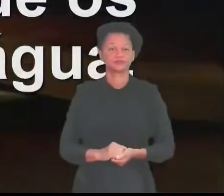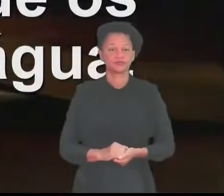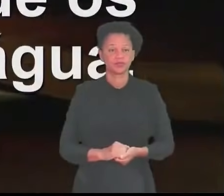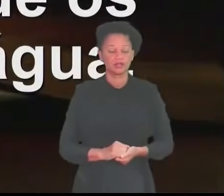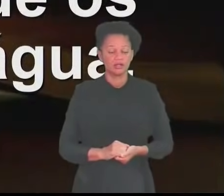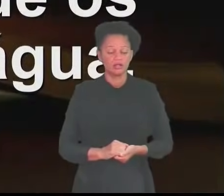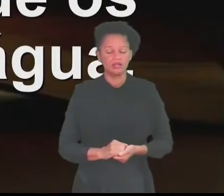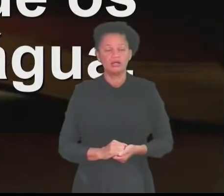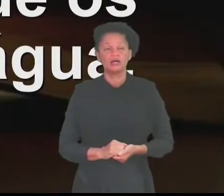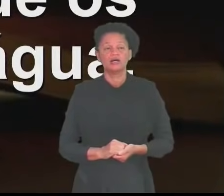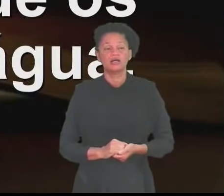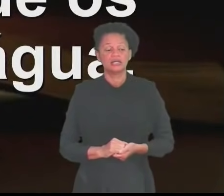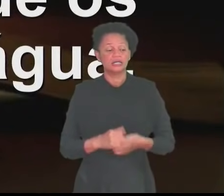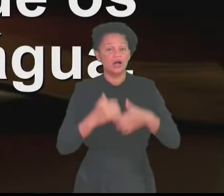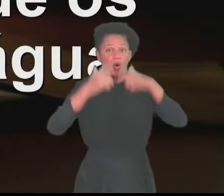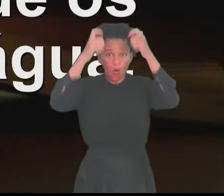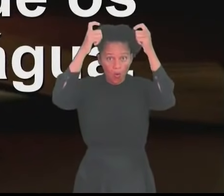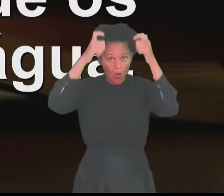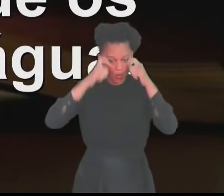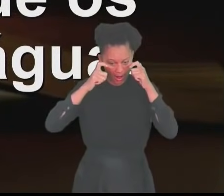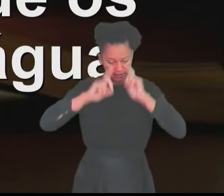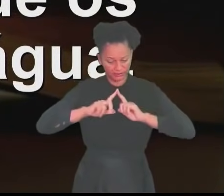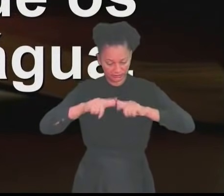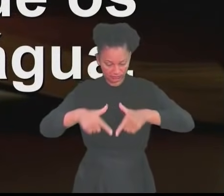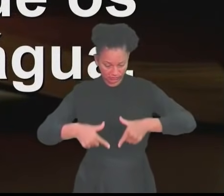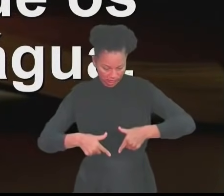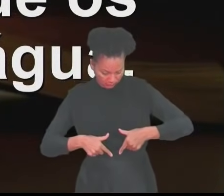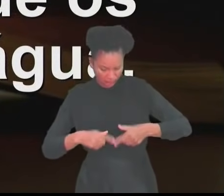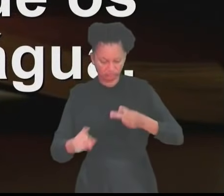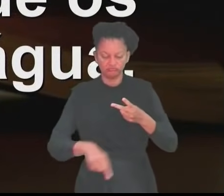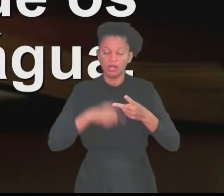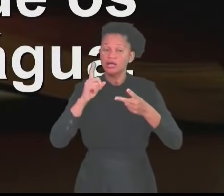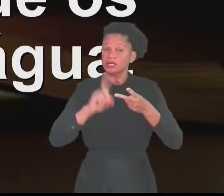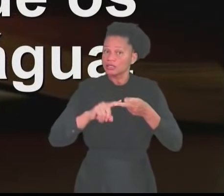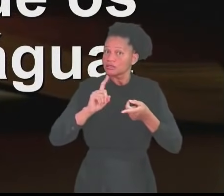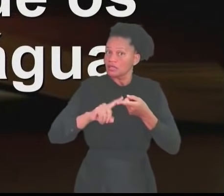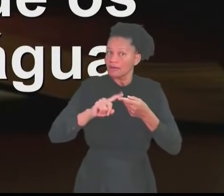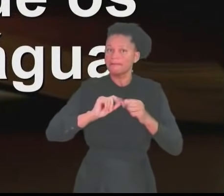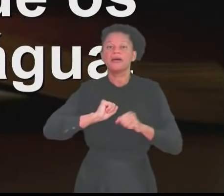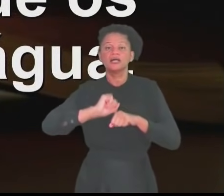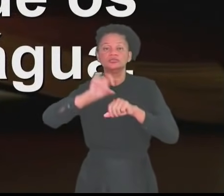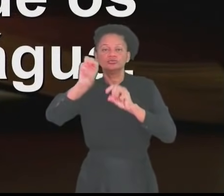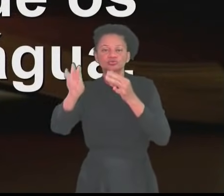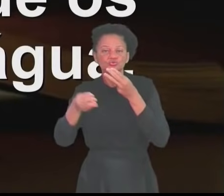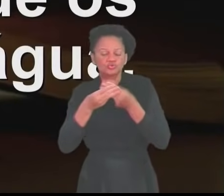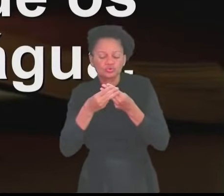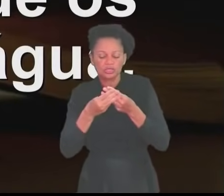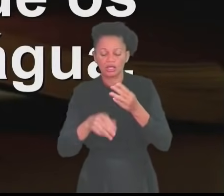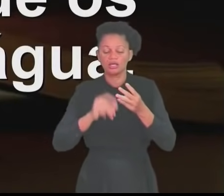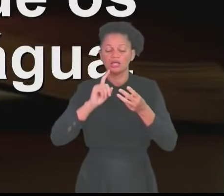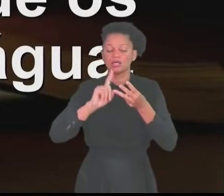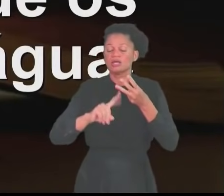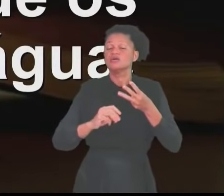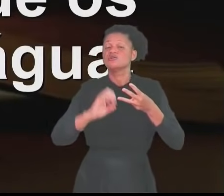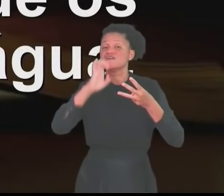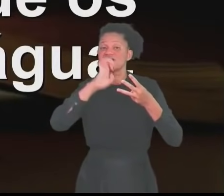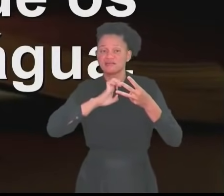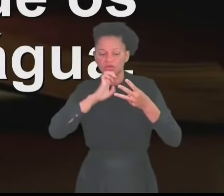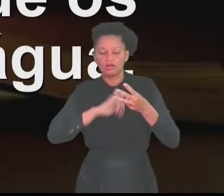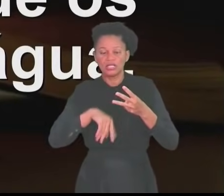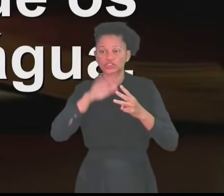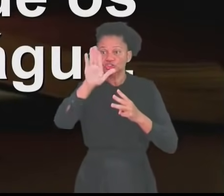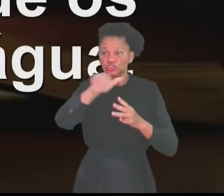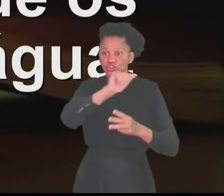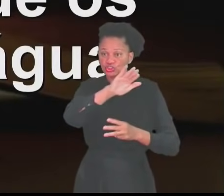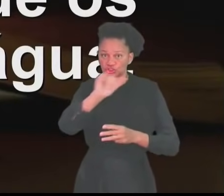E partiu o rei de Israel e o rei de Judá e o rei de Edom. Pronto, ele arruma mais dois